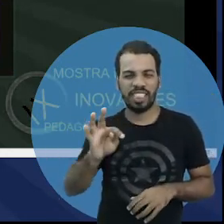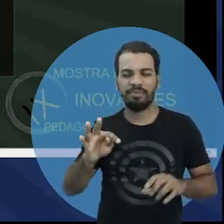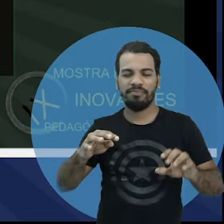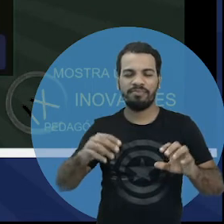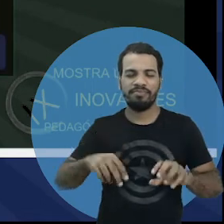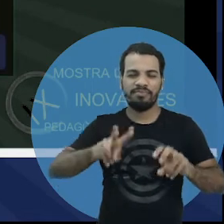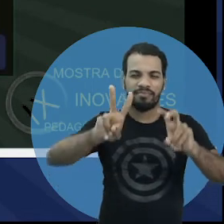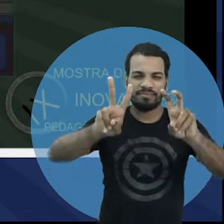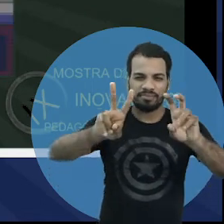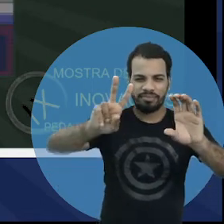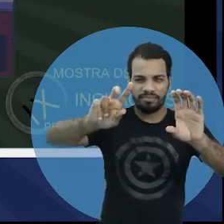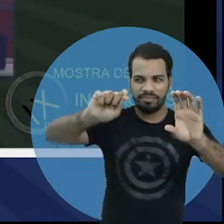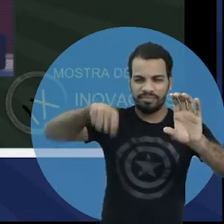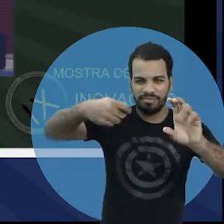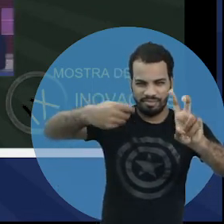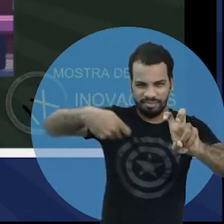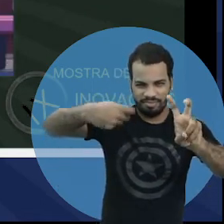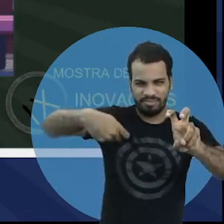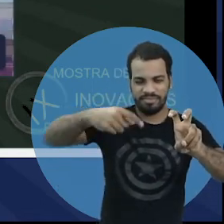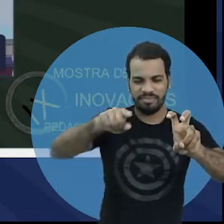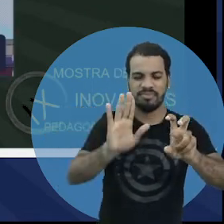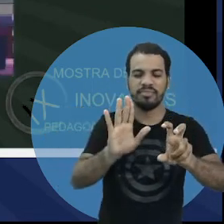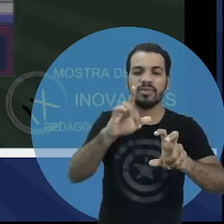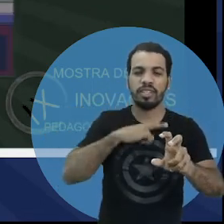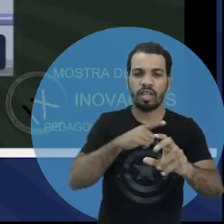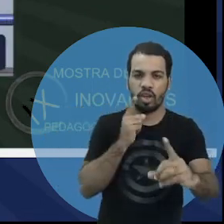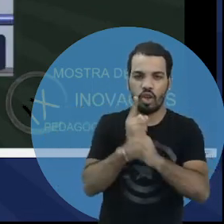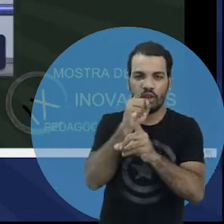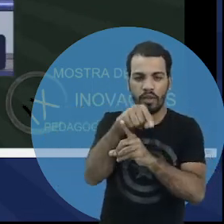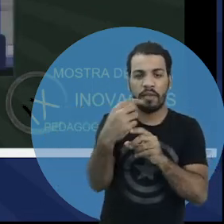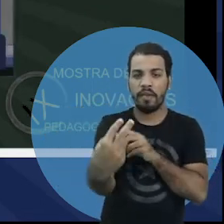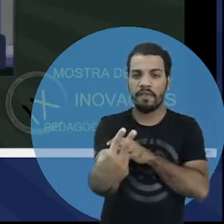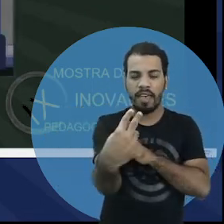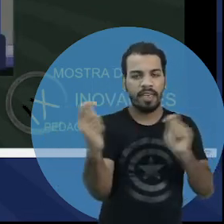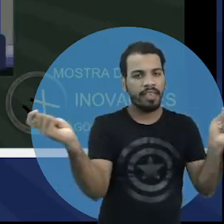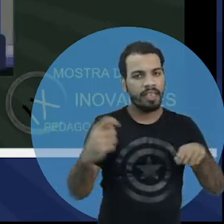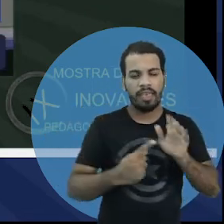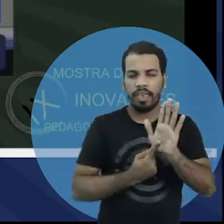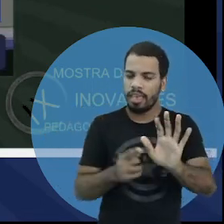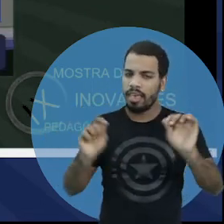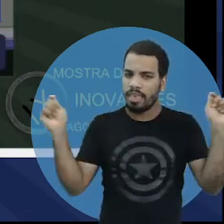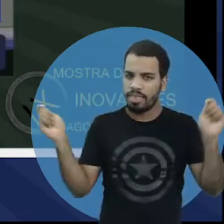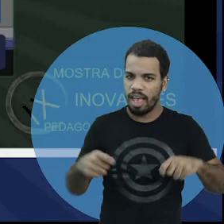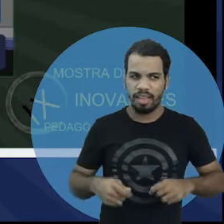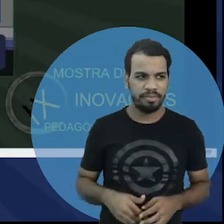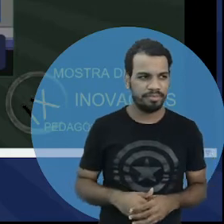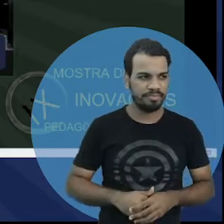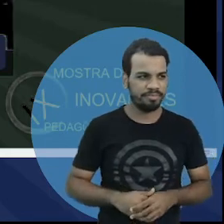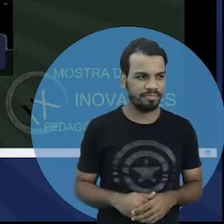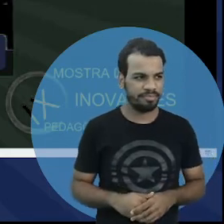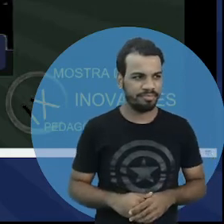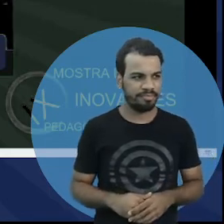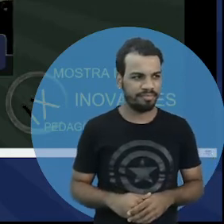sala e todo mundo vai conseguir ver e assistir você e assistir sua apresentação. E era isso.